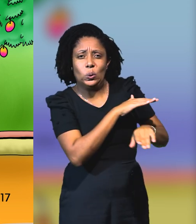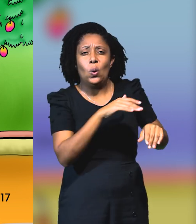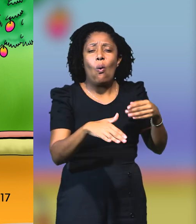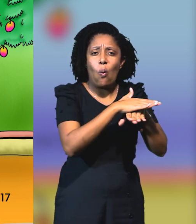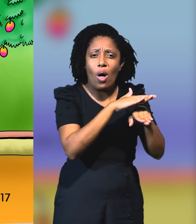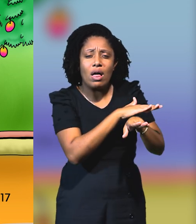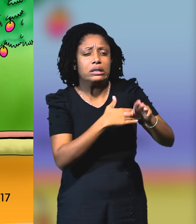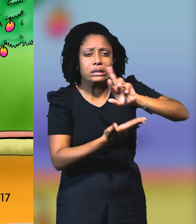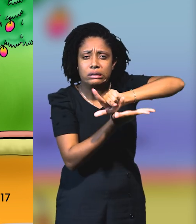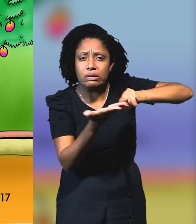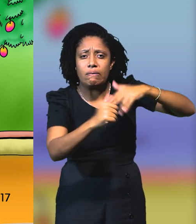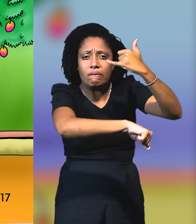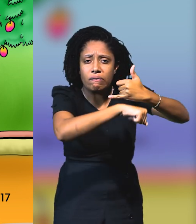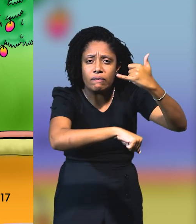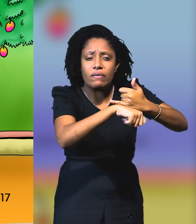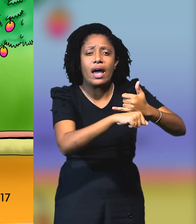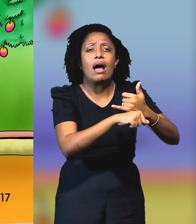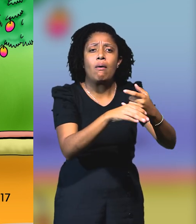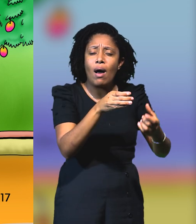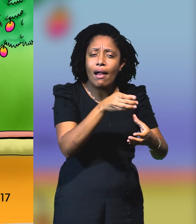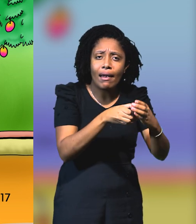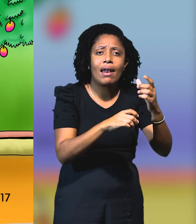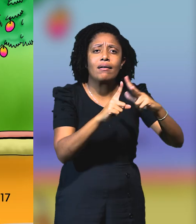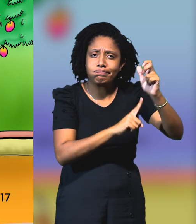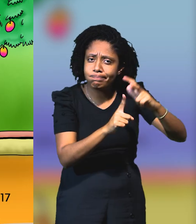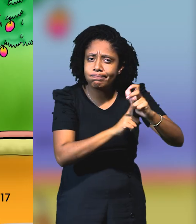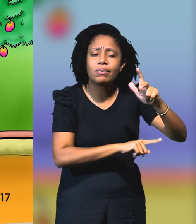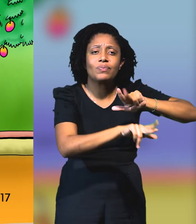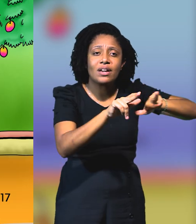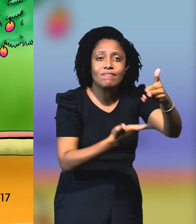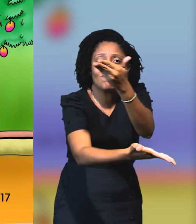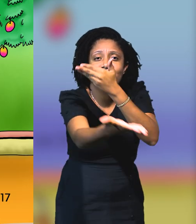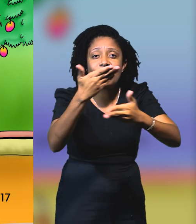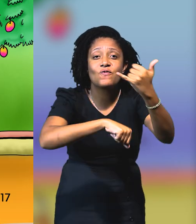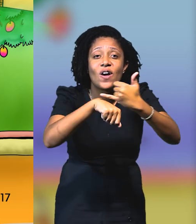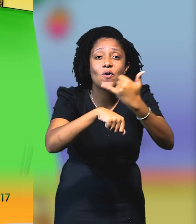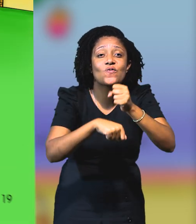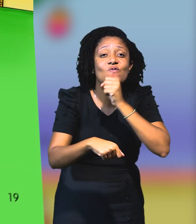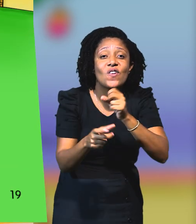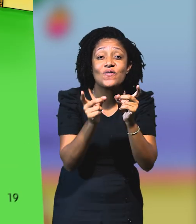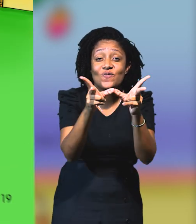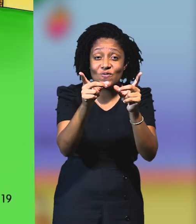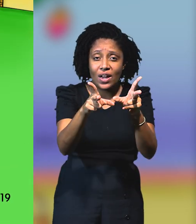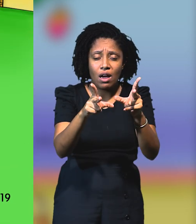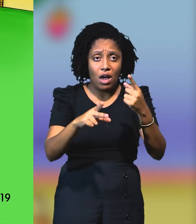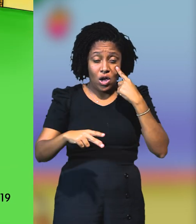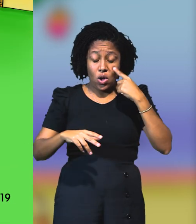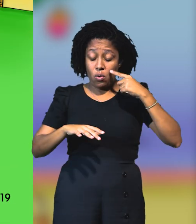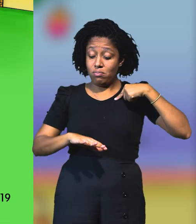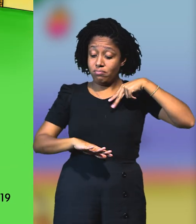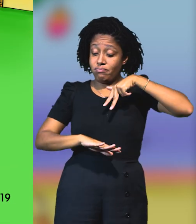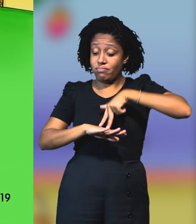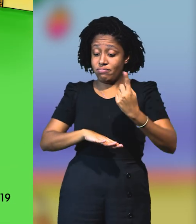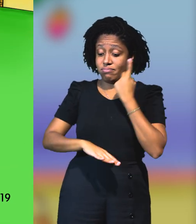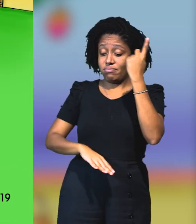juntando latinha, para ir no seu Jaime do ferro velho negociar. Daqui do alto, olhando em